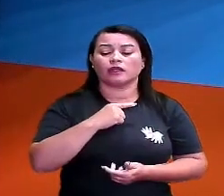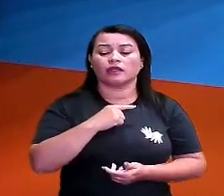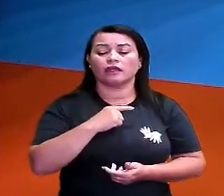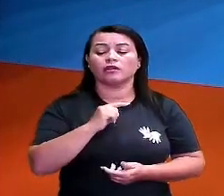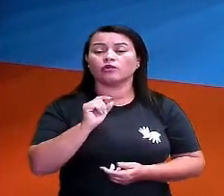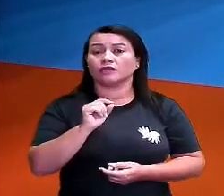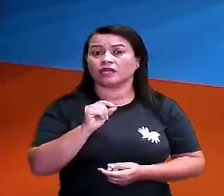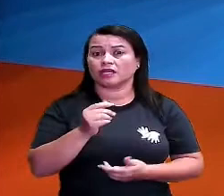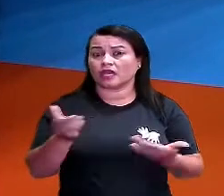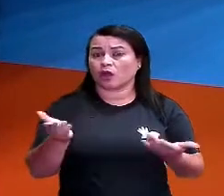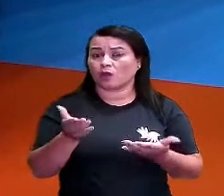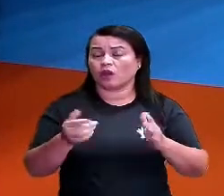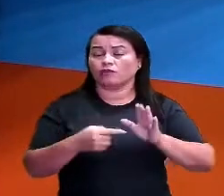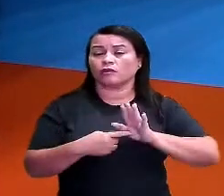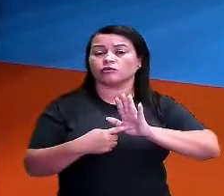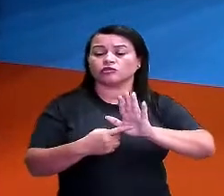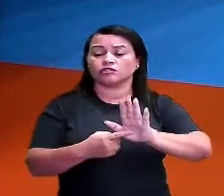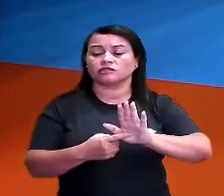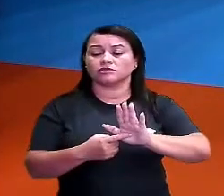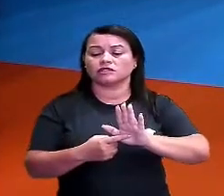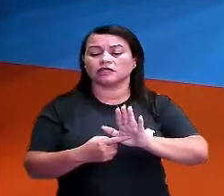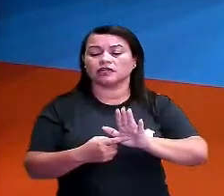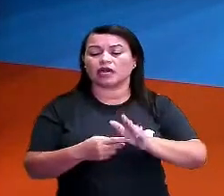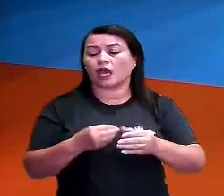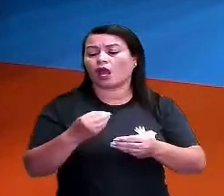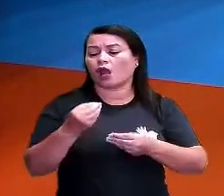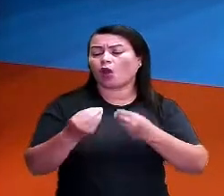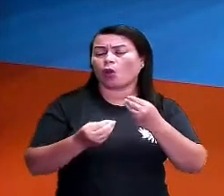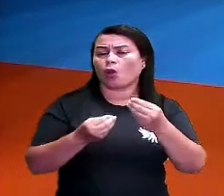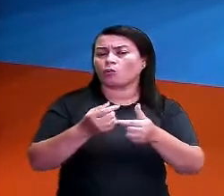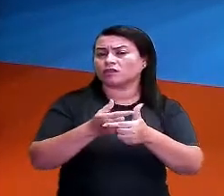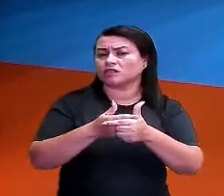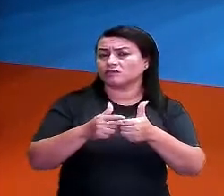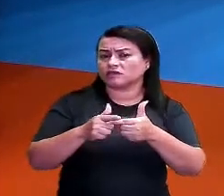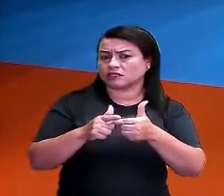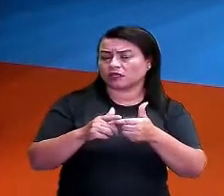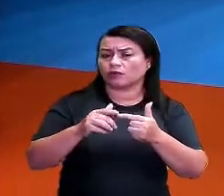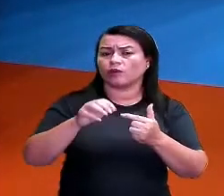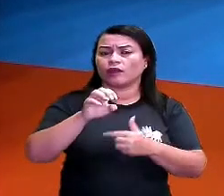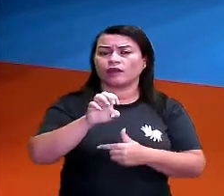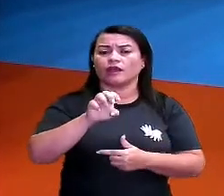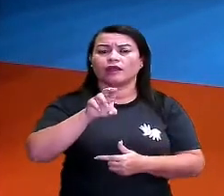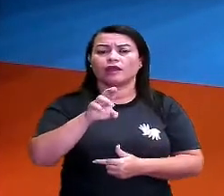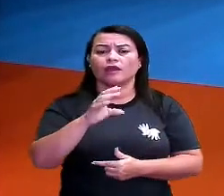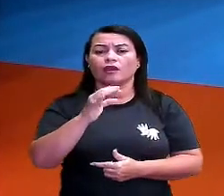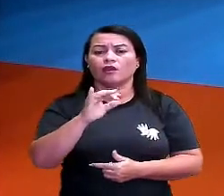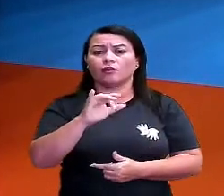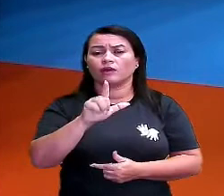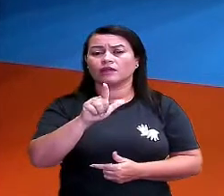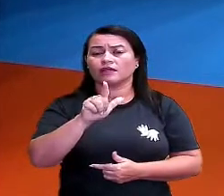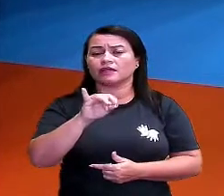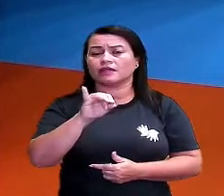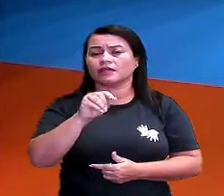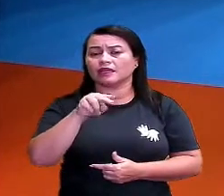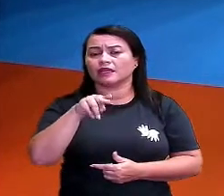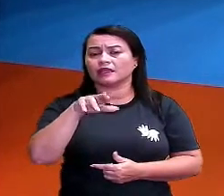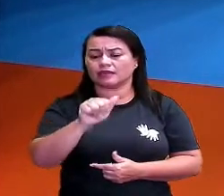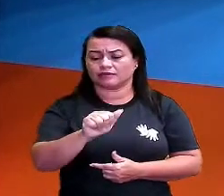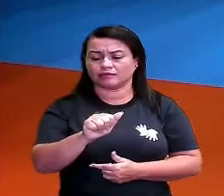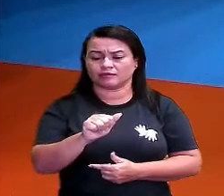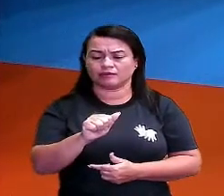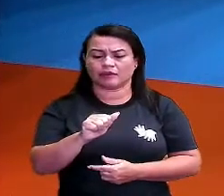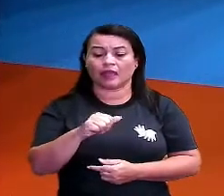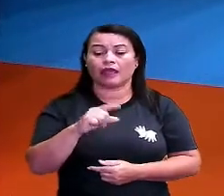é o que a gente vai trazer daí da ideia da divisão euclidiana, tá? Que aí